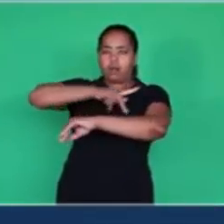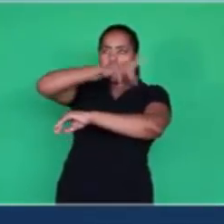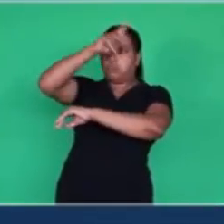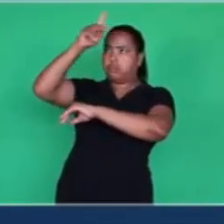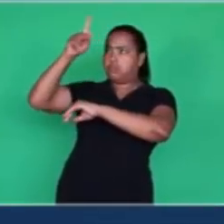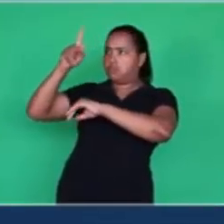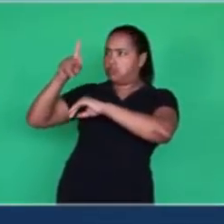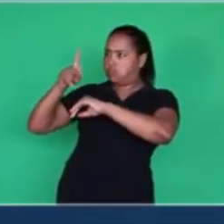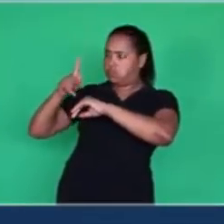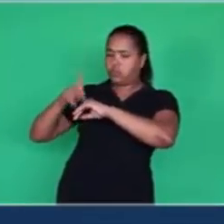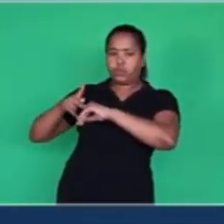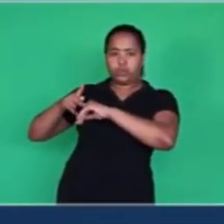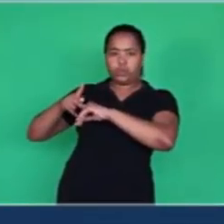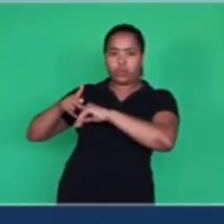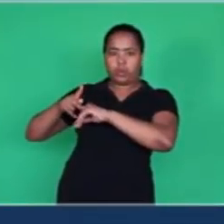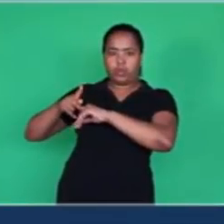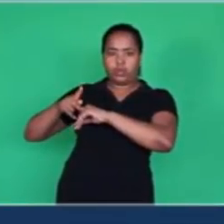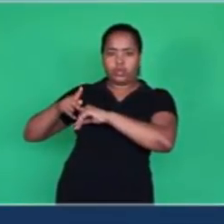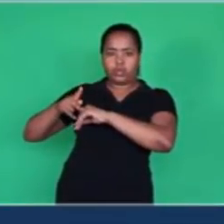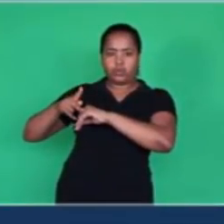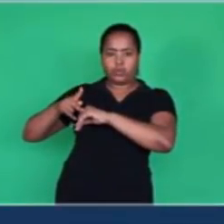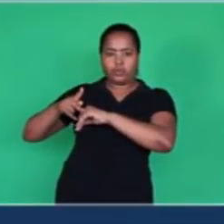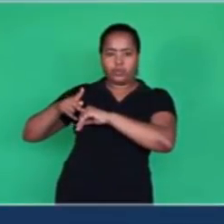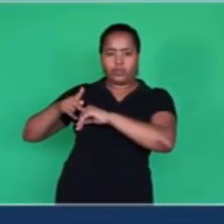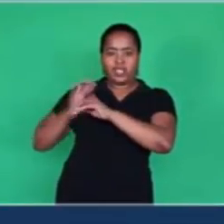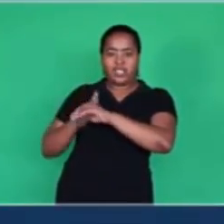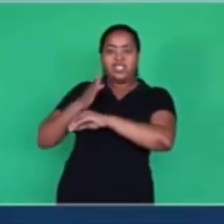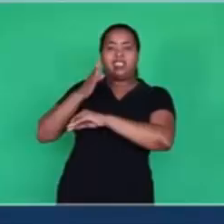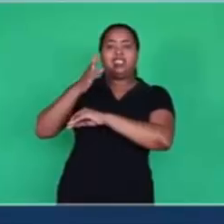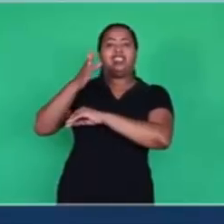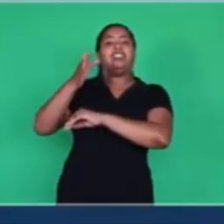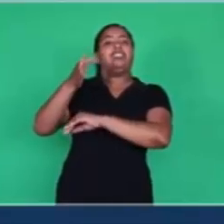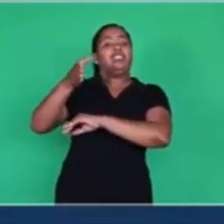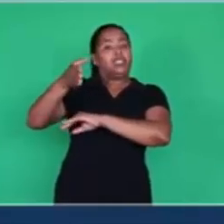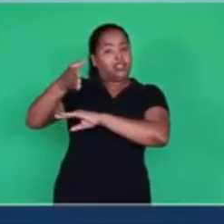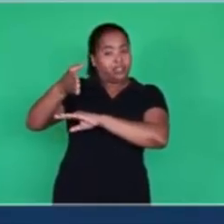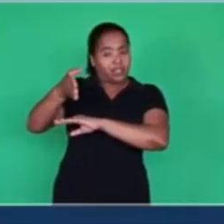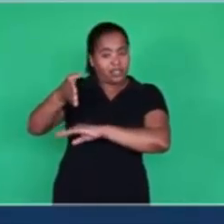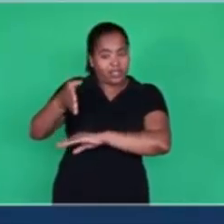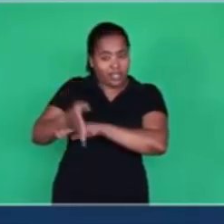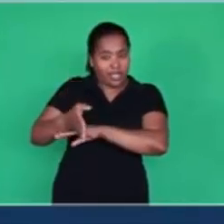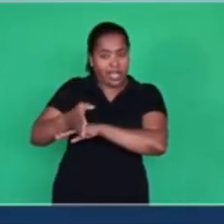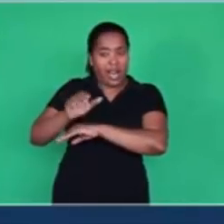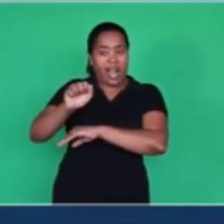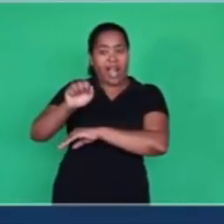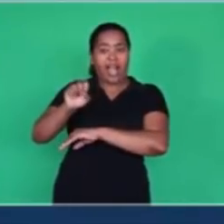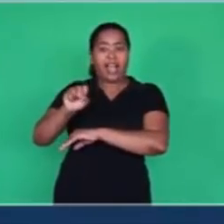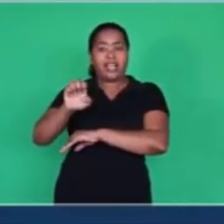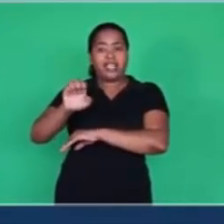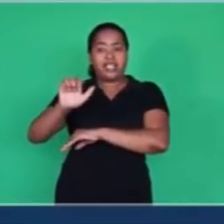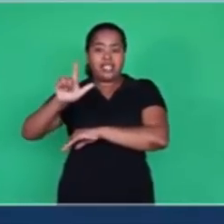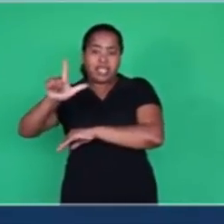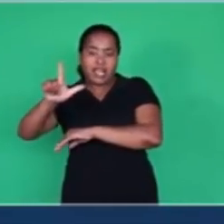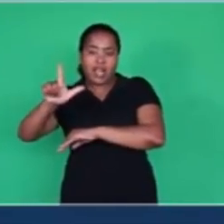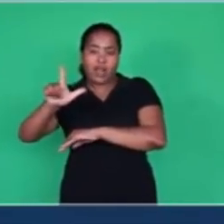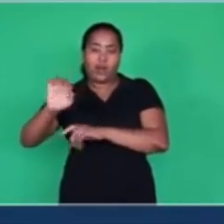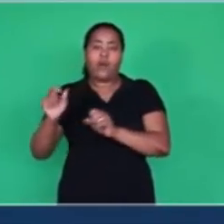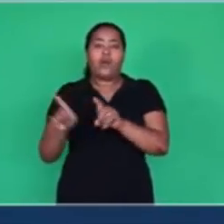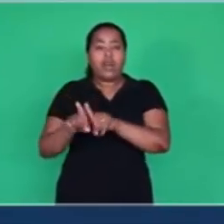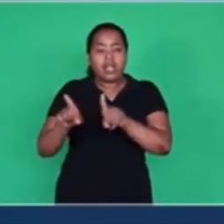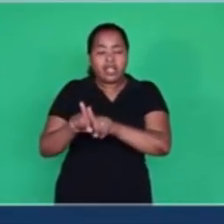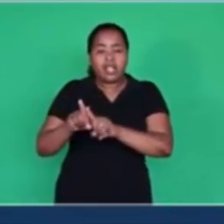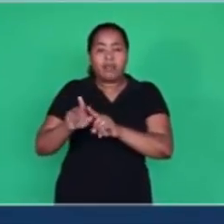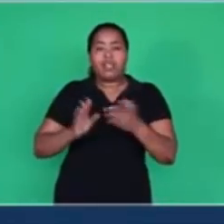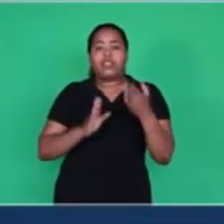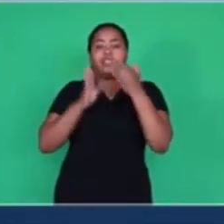chegará até Azel. E fugireis assim como fugistes do terremoto nos dias de Uzias, rei de